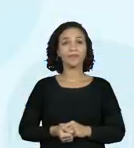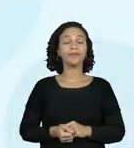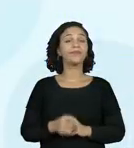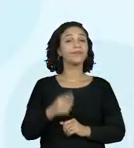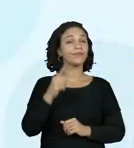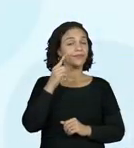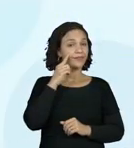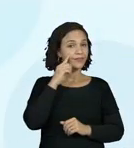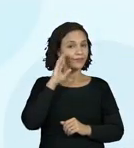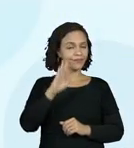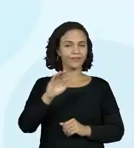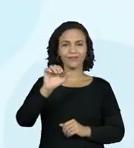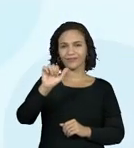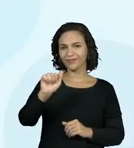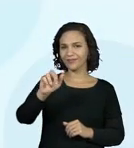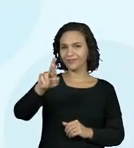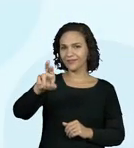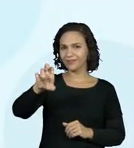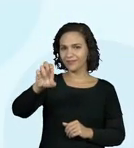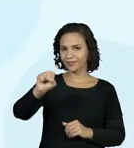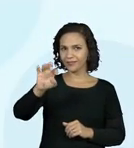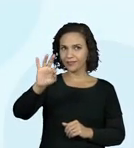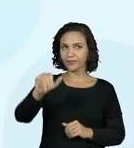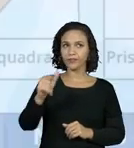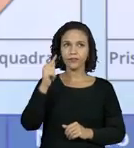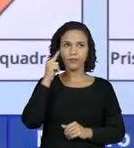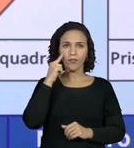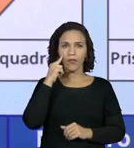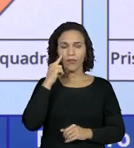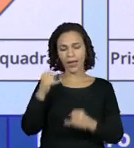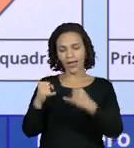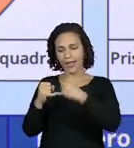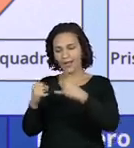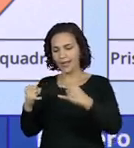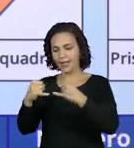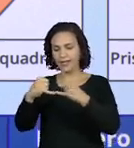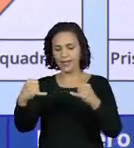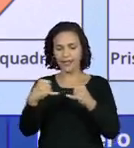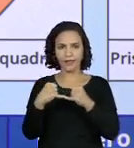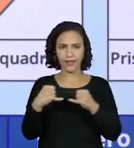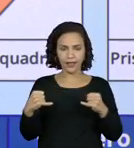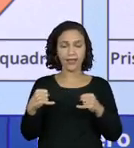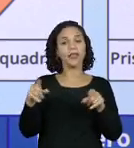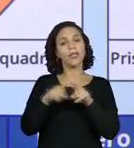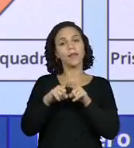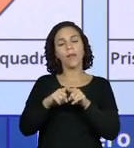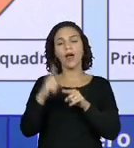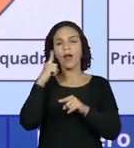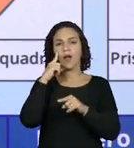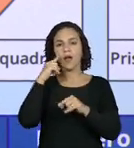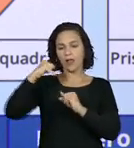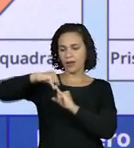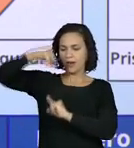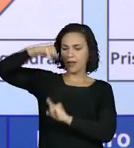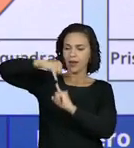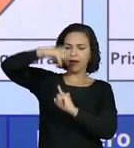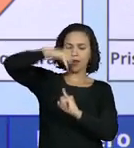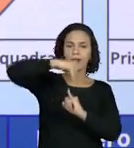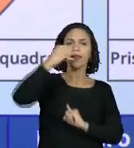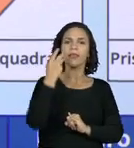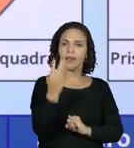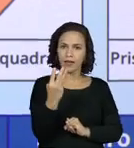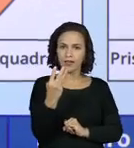seguinte, turma. Se eu tenho 3 linhas aqui embaixo, eu vou ter 3 para subir também. E mais 3